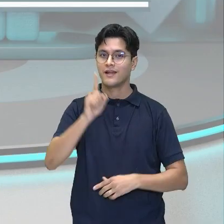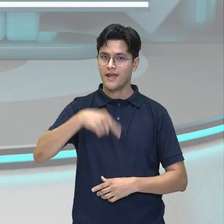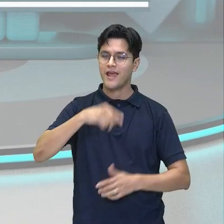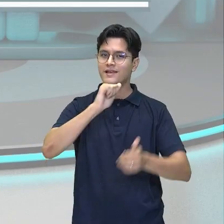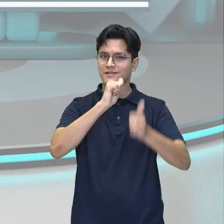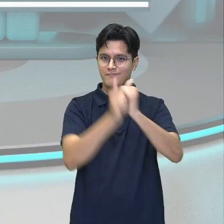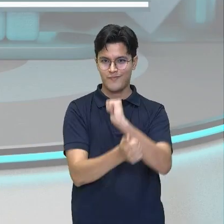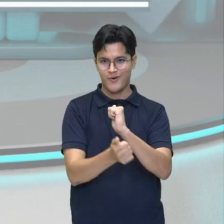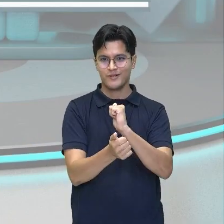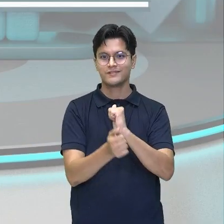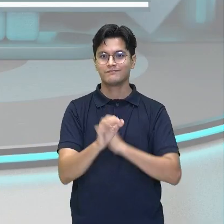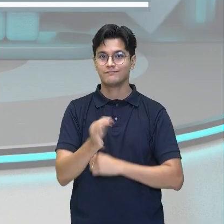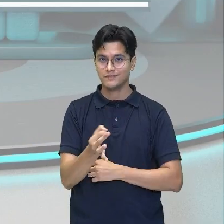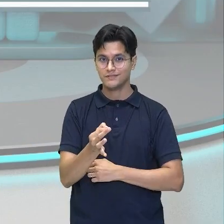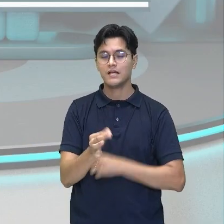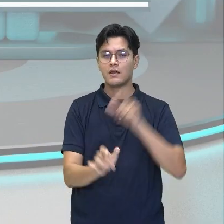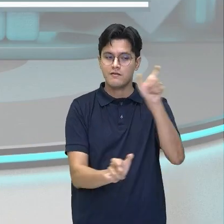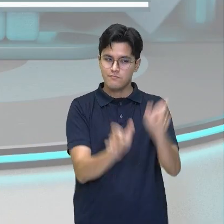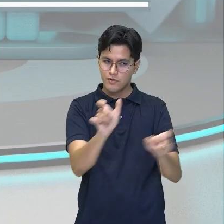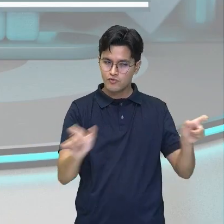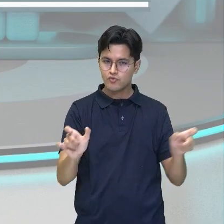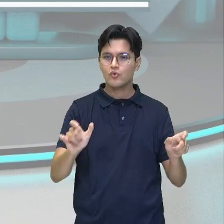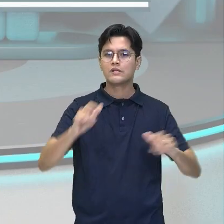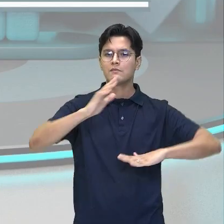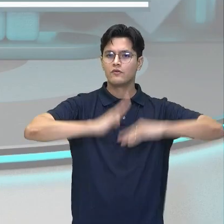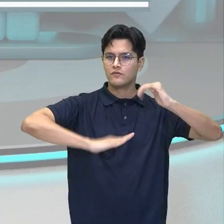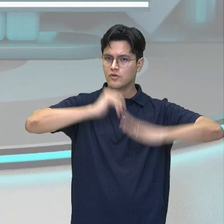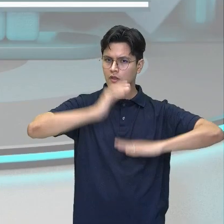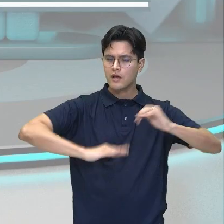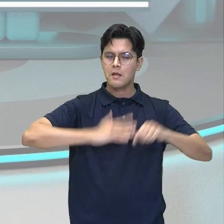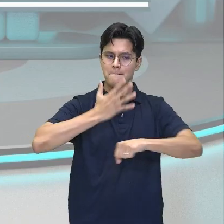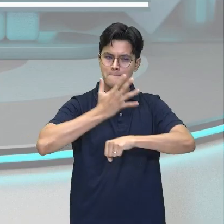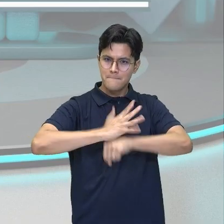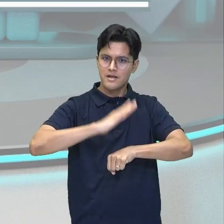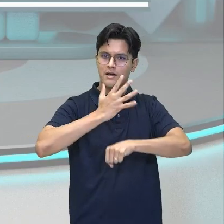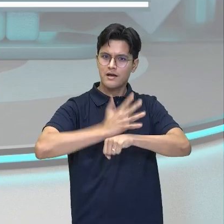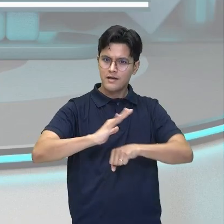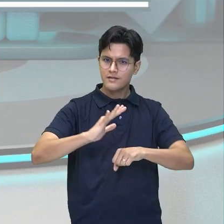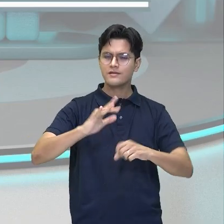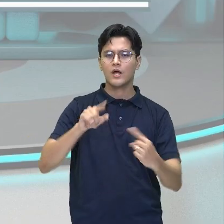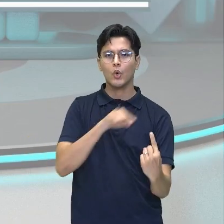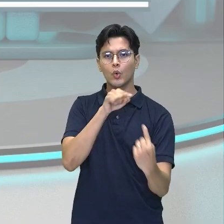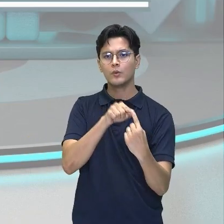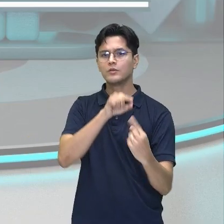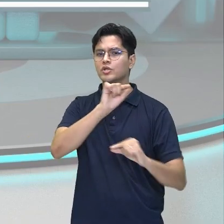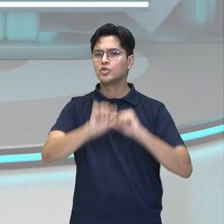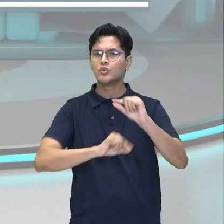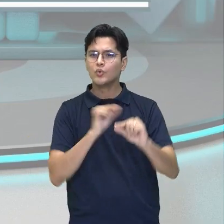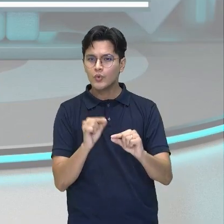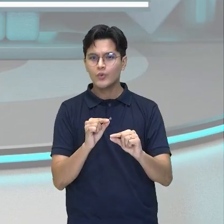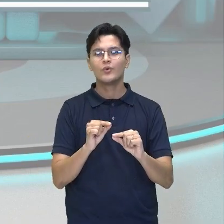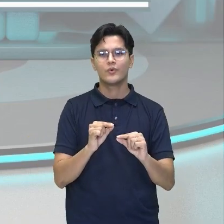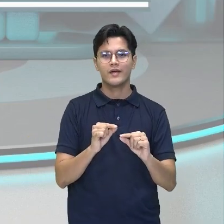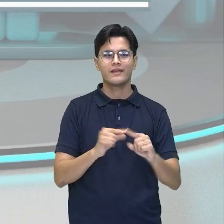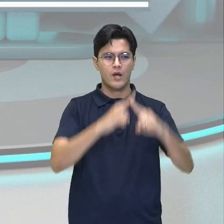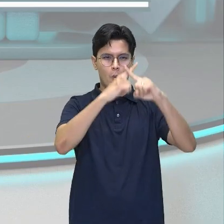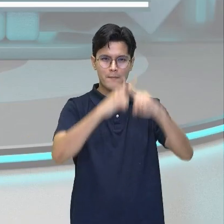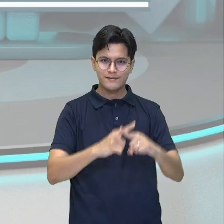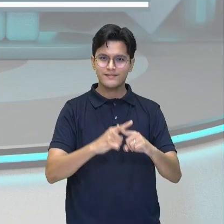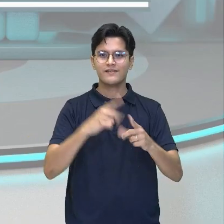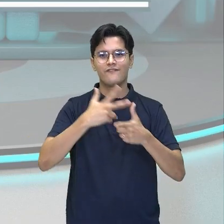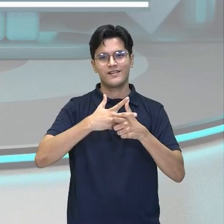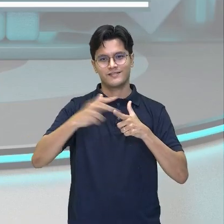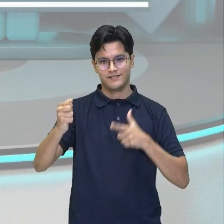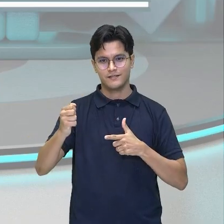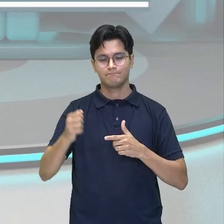esportes, né, onde os atletas estão treinando para chegar ali ao objetivo, para ganhar os campeonatos, tá bom? Agora a gente